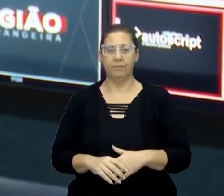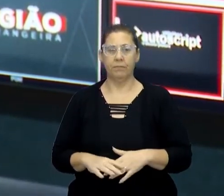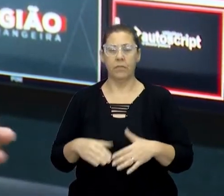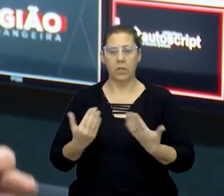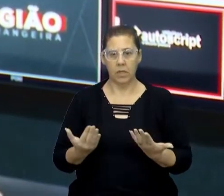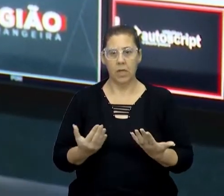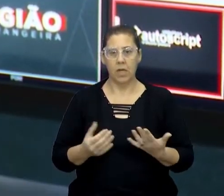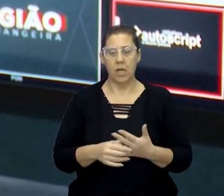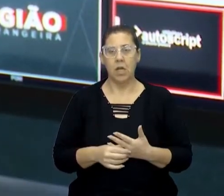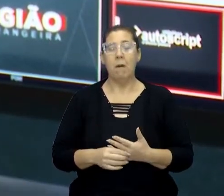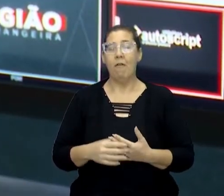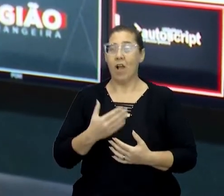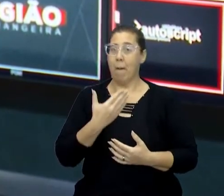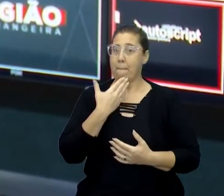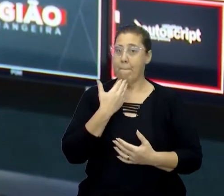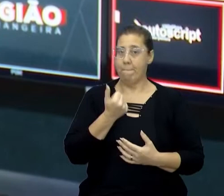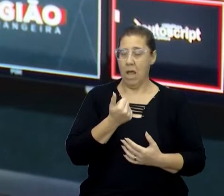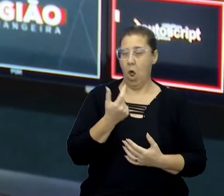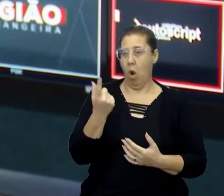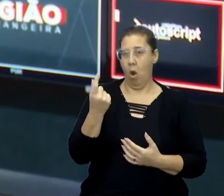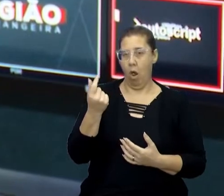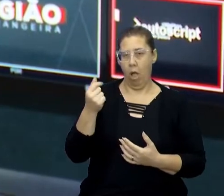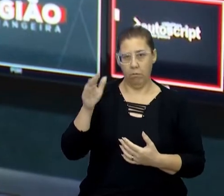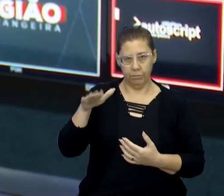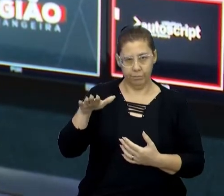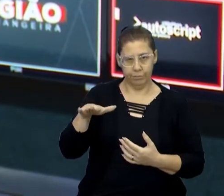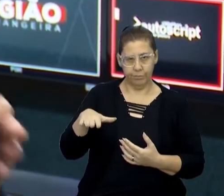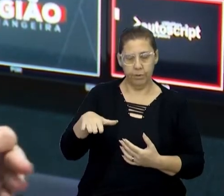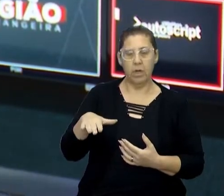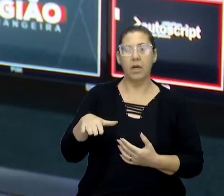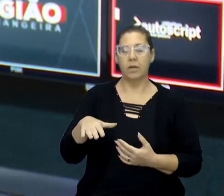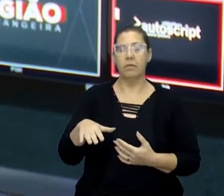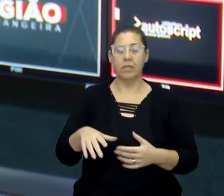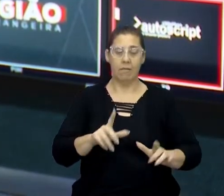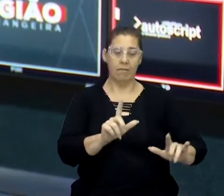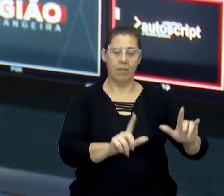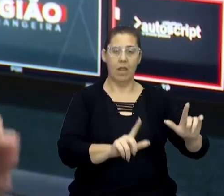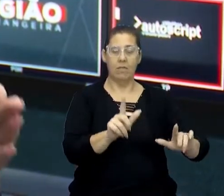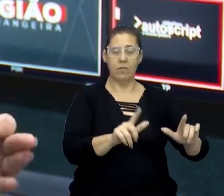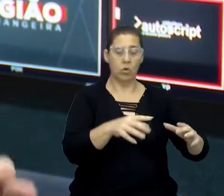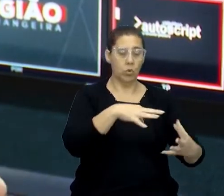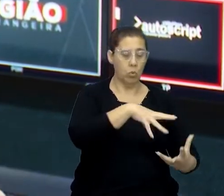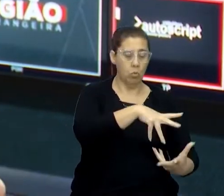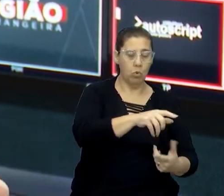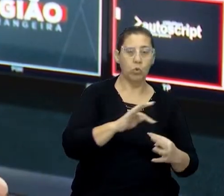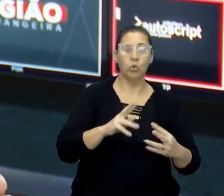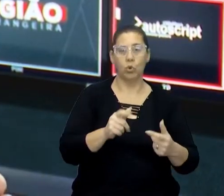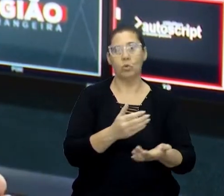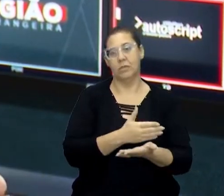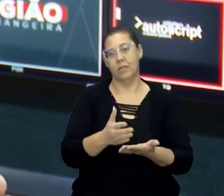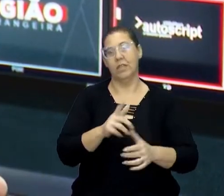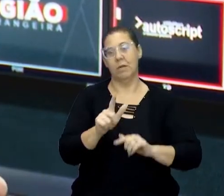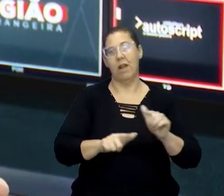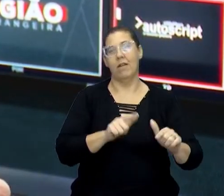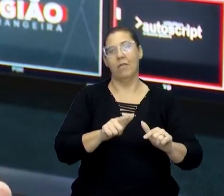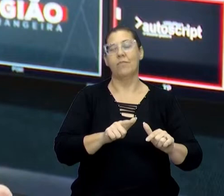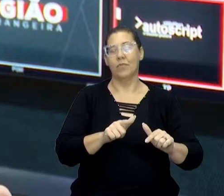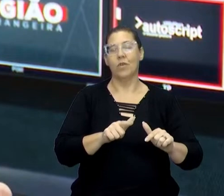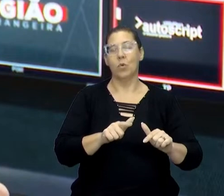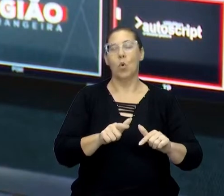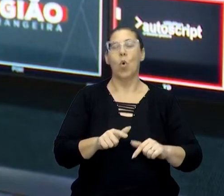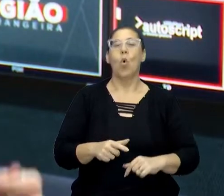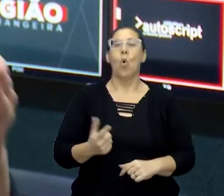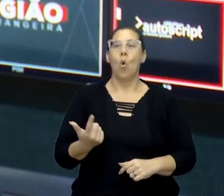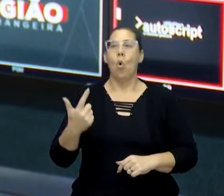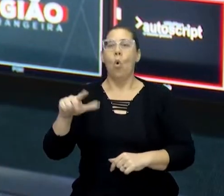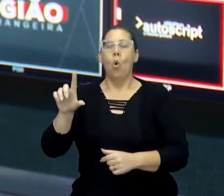Para baratear o custo da cobertura, as emissoras do mundo todo passaram a trabalhar com essas agências de notícias